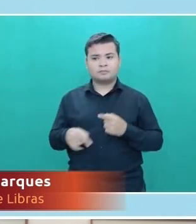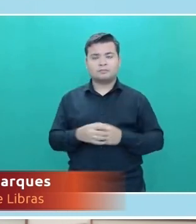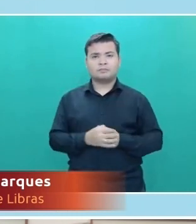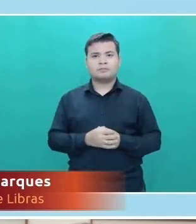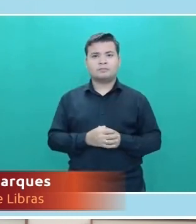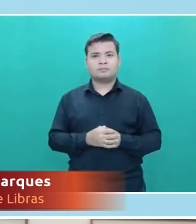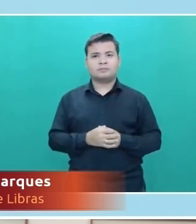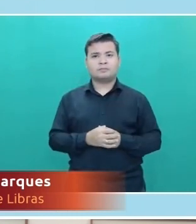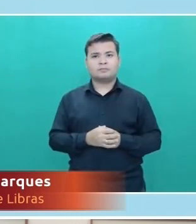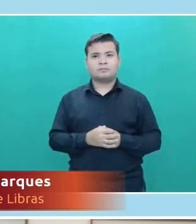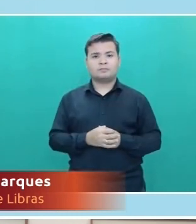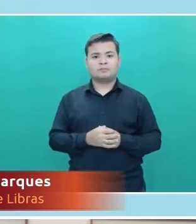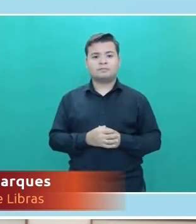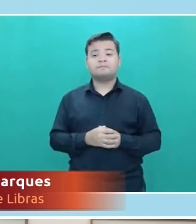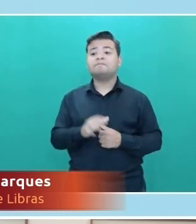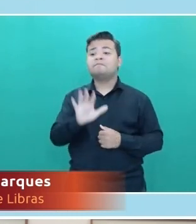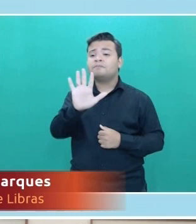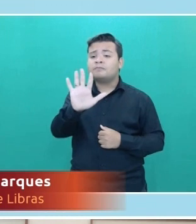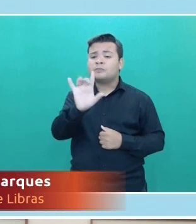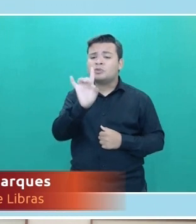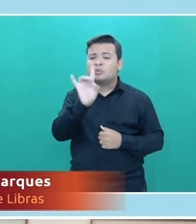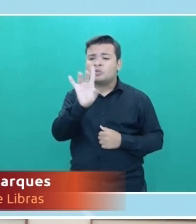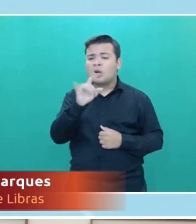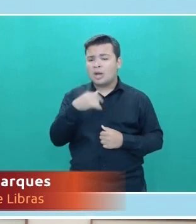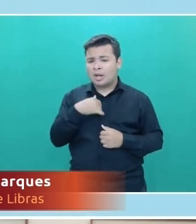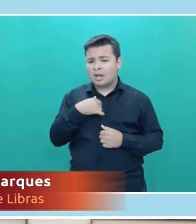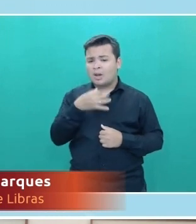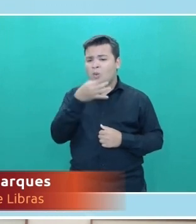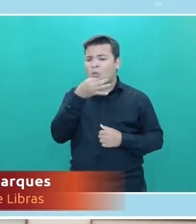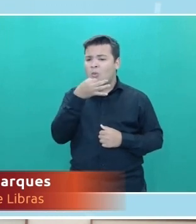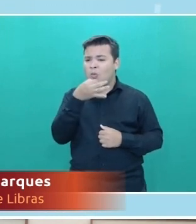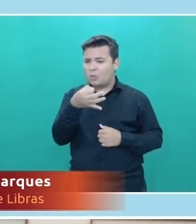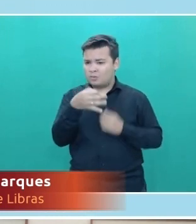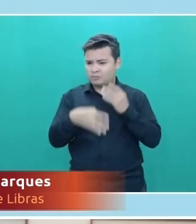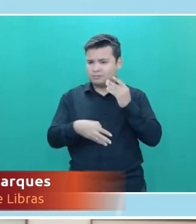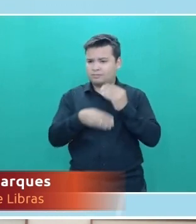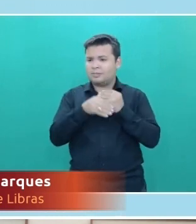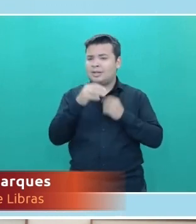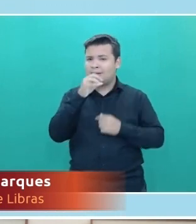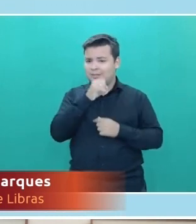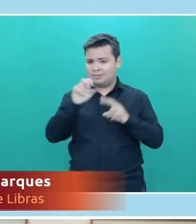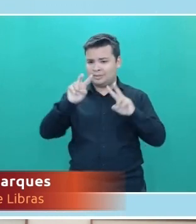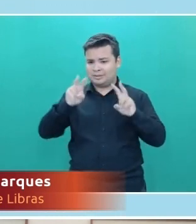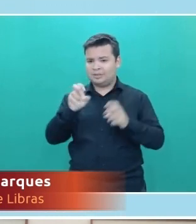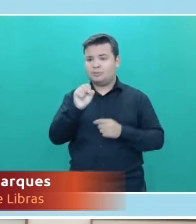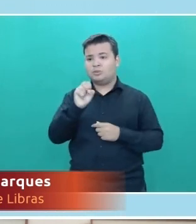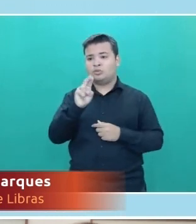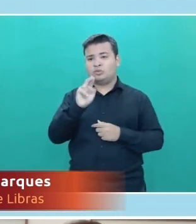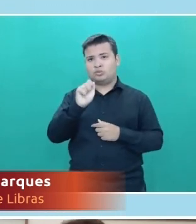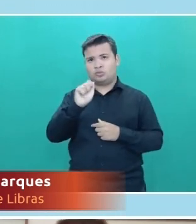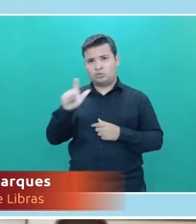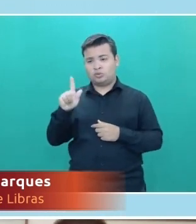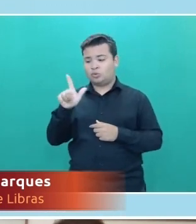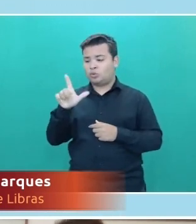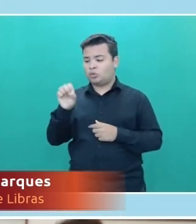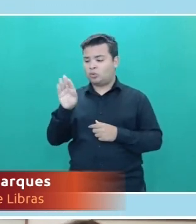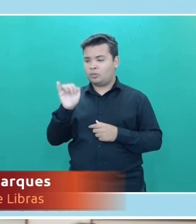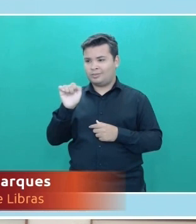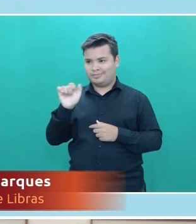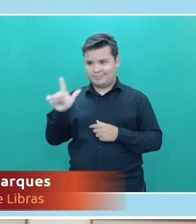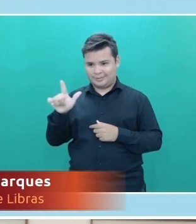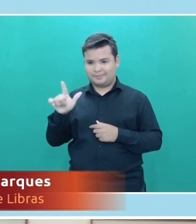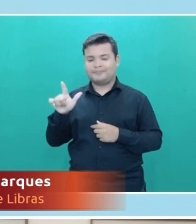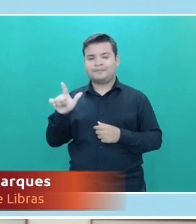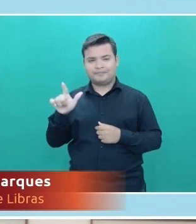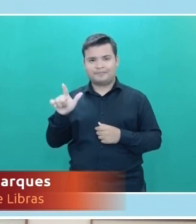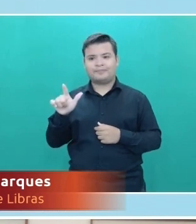Claro, Camila. Posso só fazer um brevíssimo comentário antes sobre o Sul Global? Complementando o que a professora André estava dizendo, e como